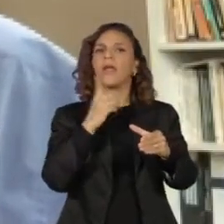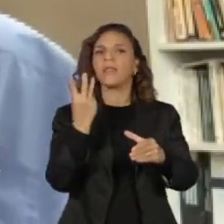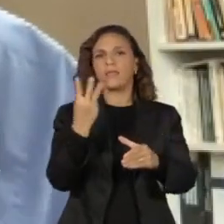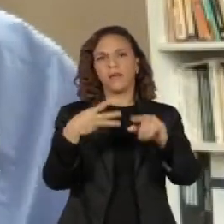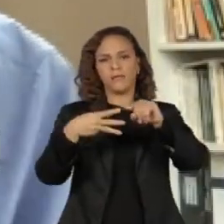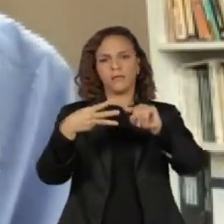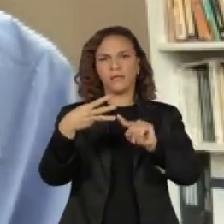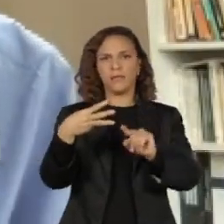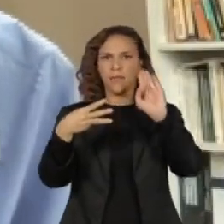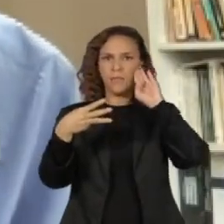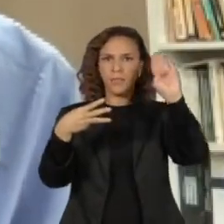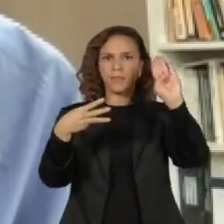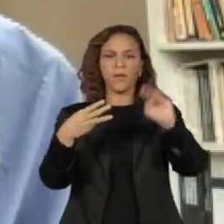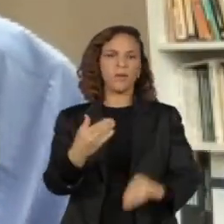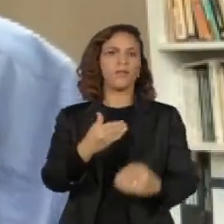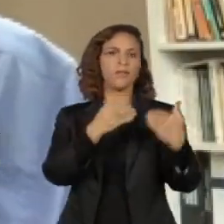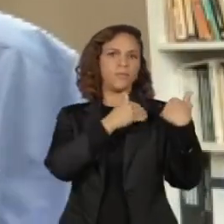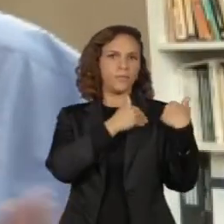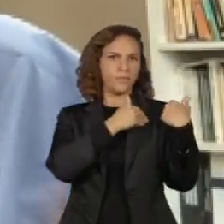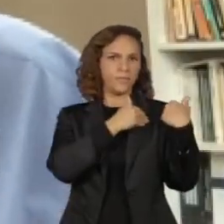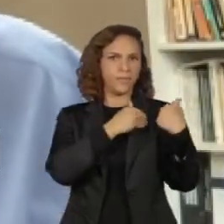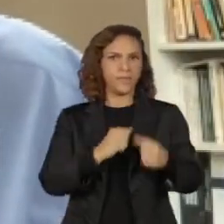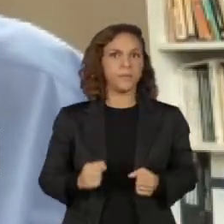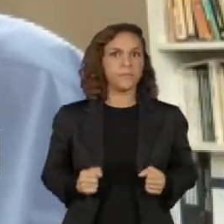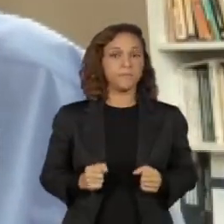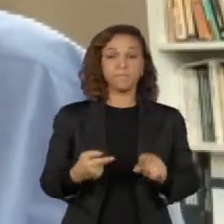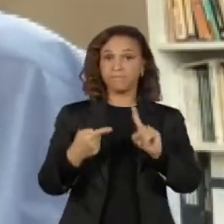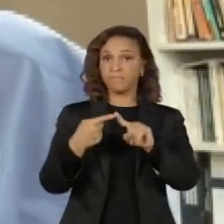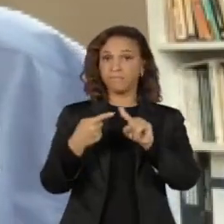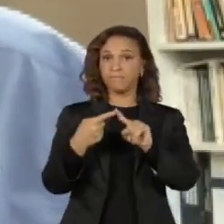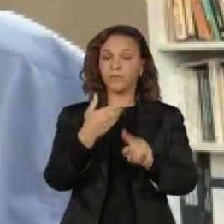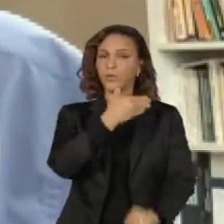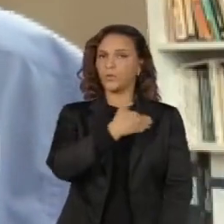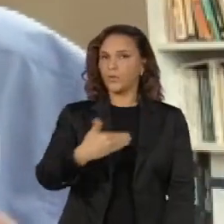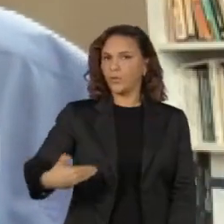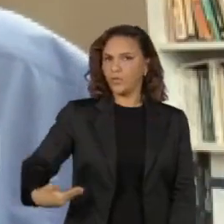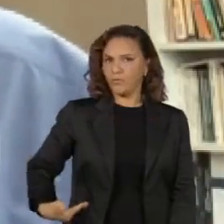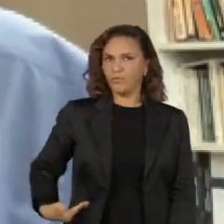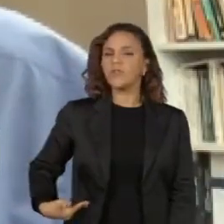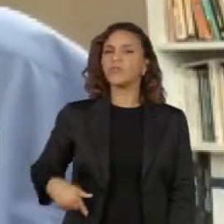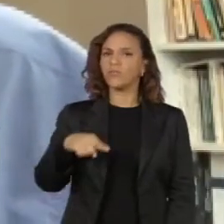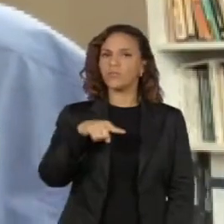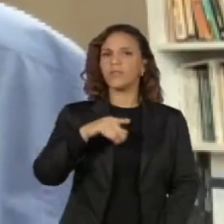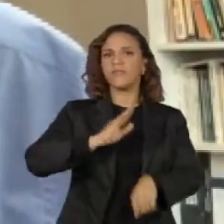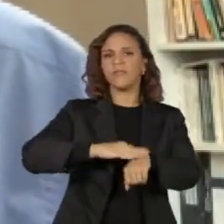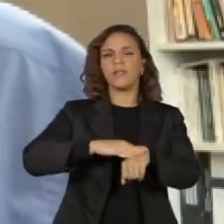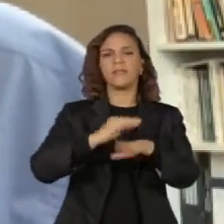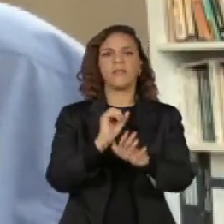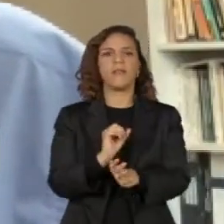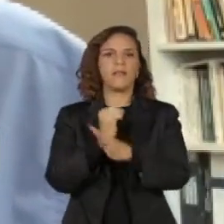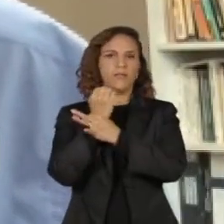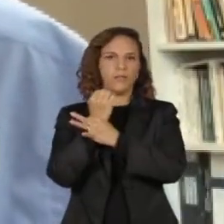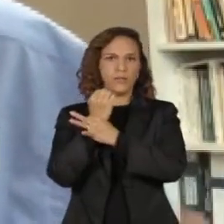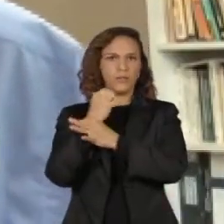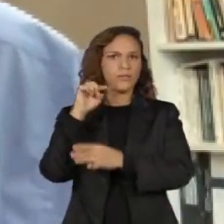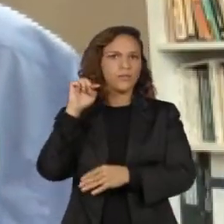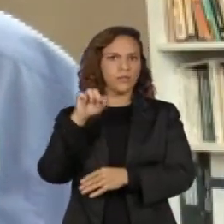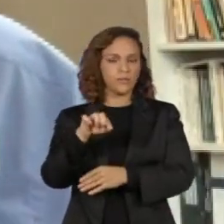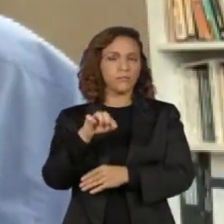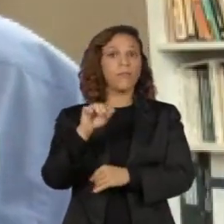de 3 responsabilidades. O governo faz uma garantia dependendo